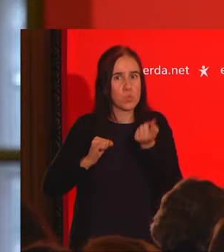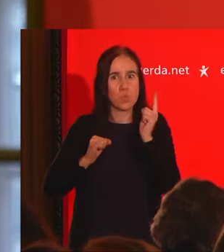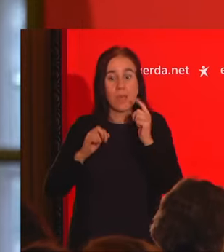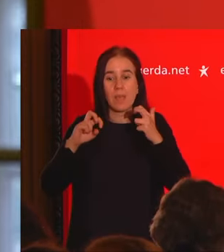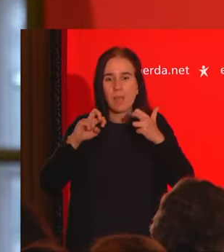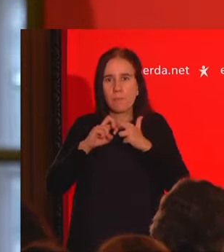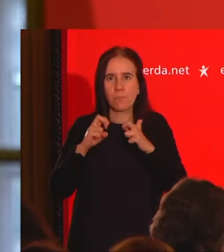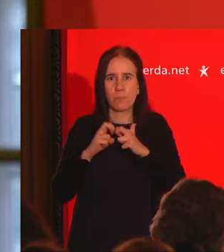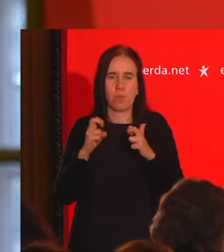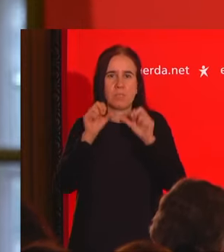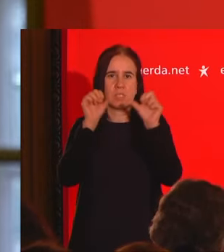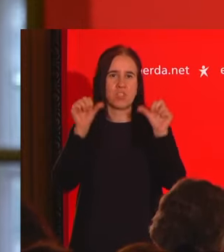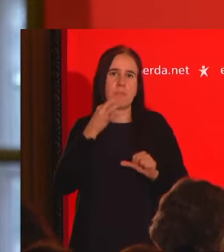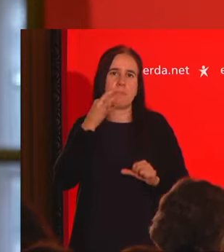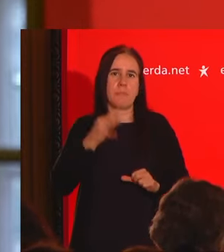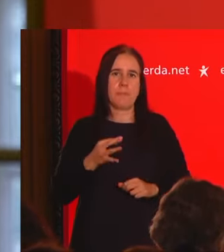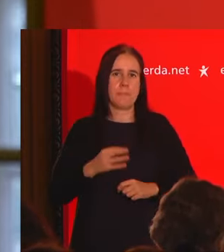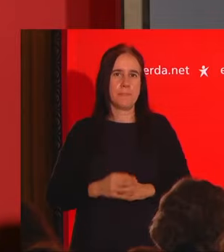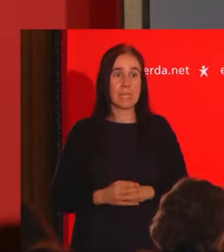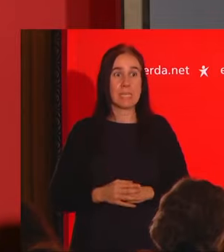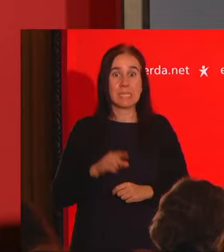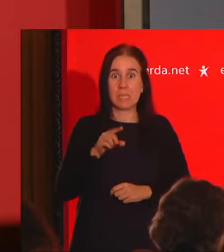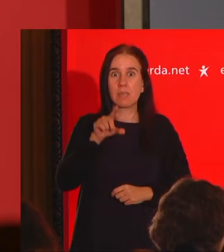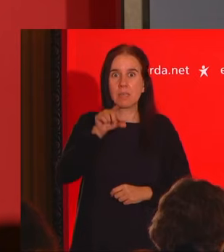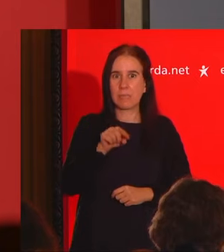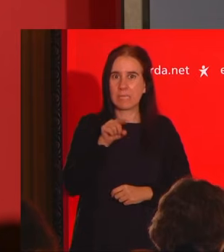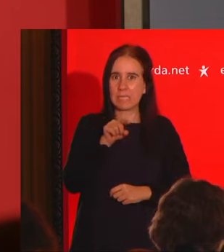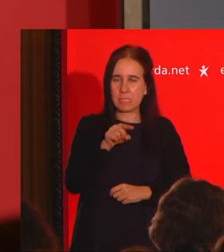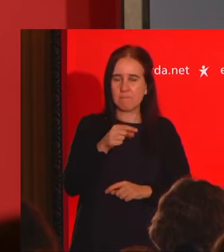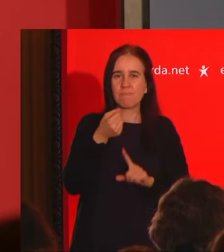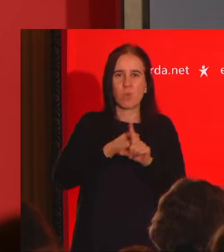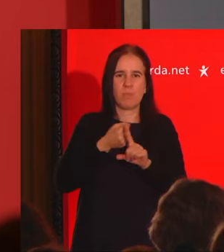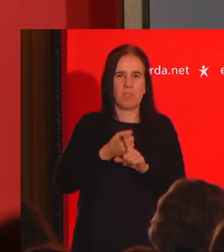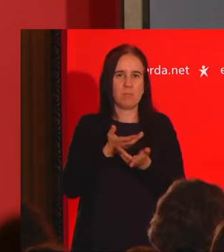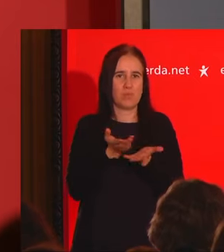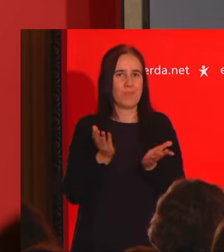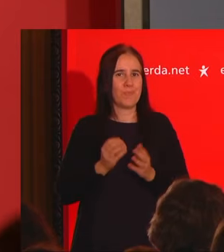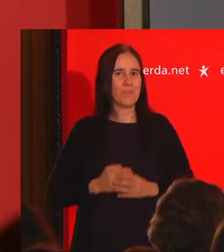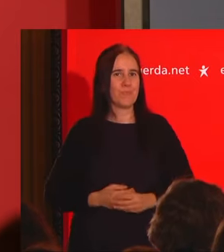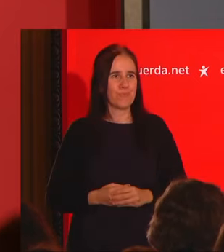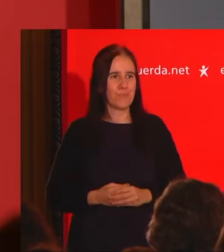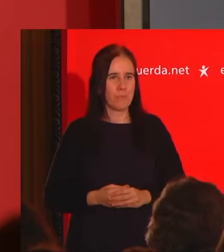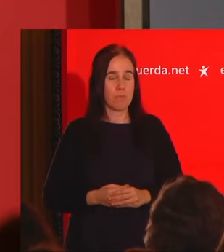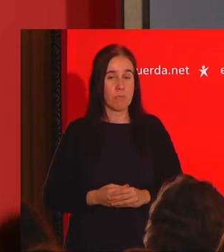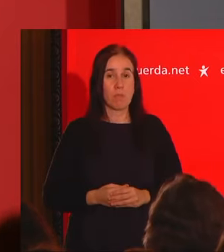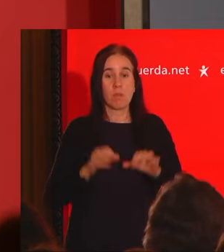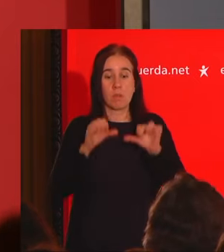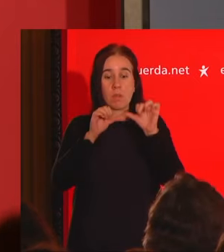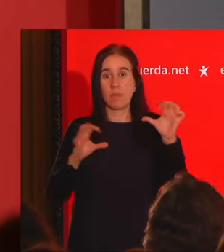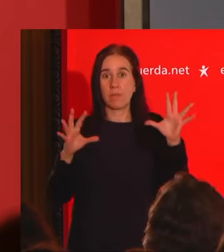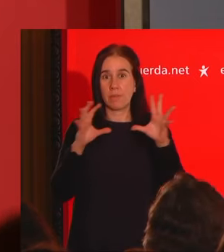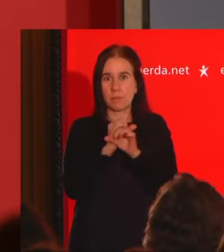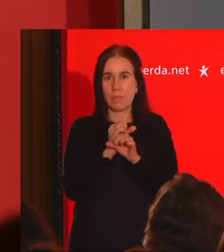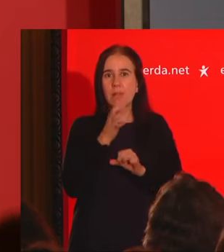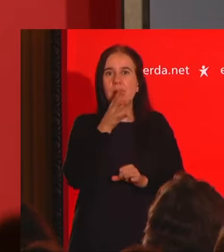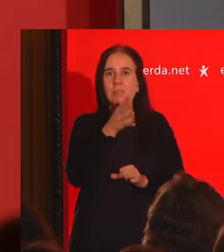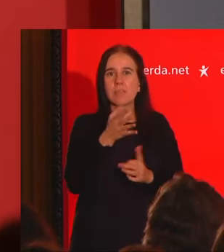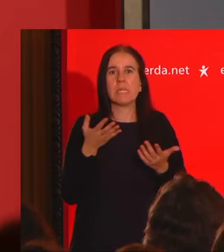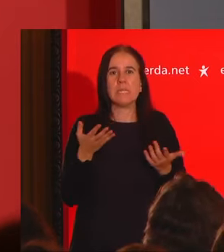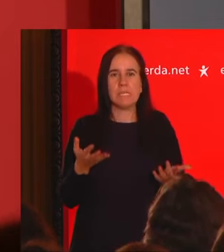problema de todo o sistema. E é também aí que combatemos. queria terminar dizendo o